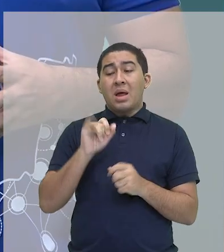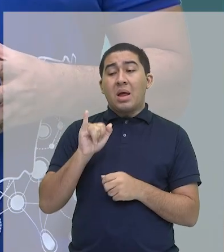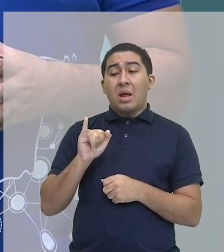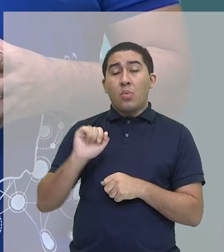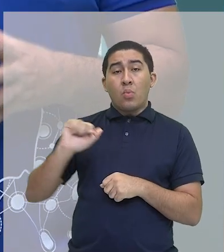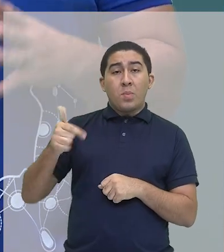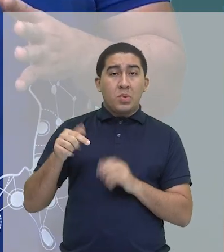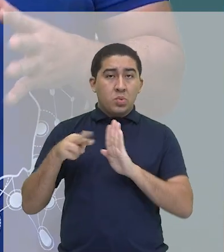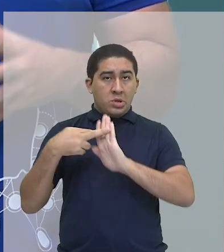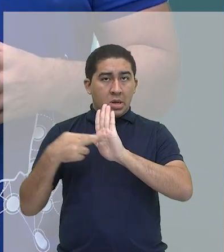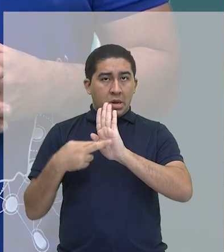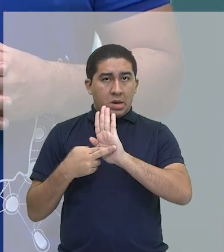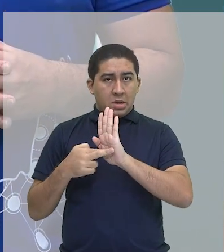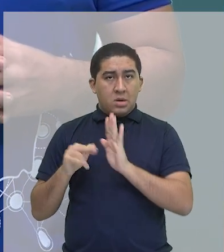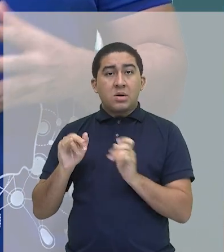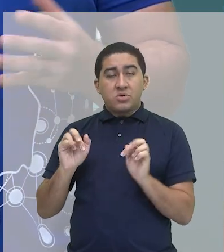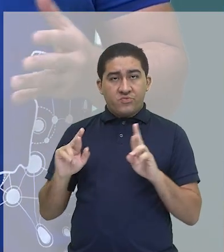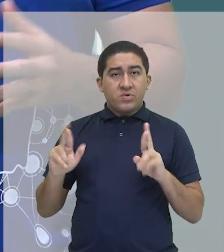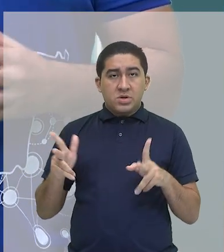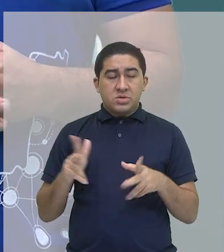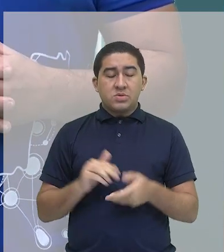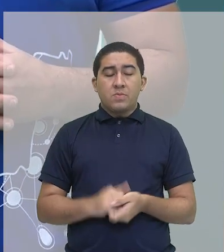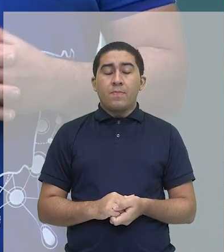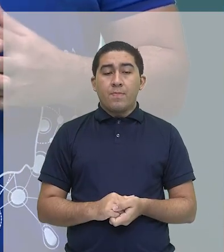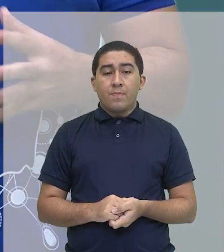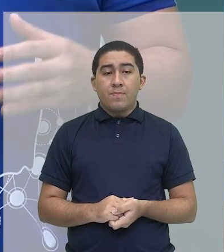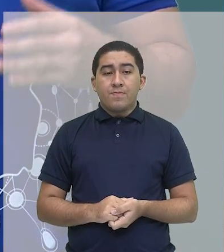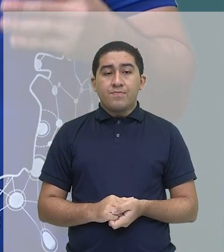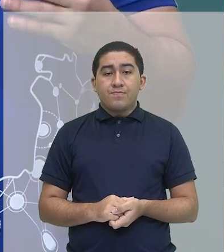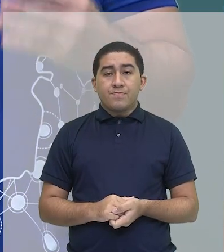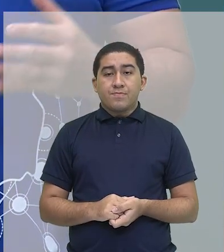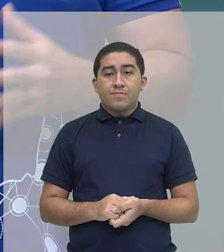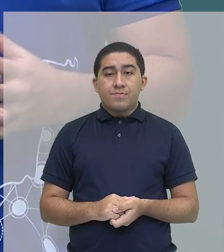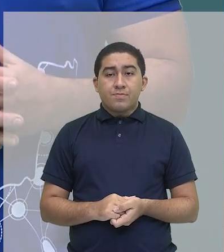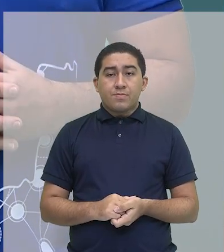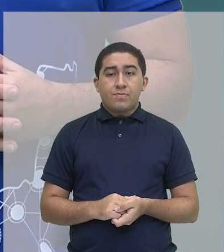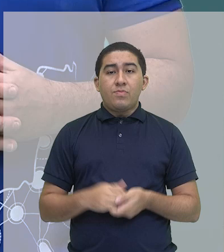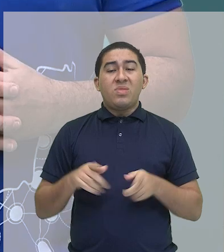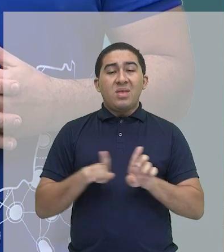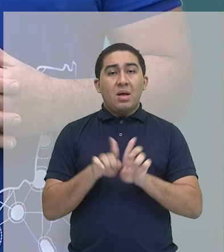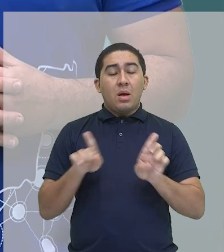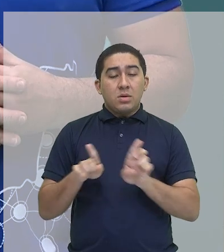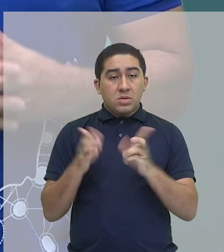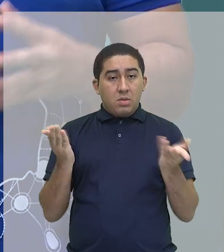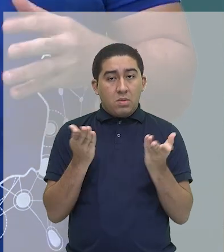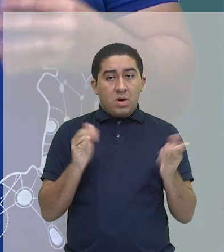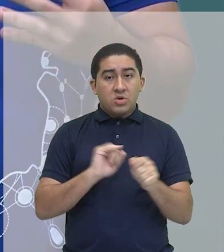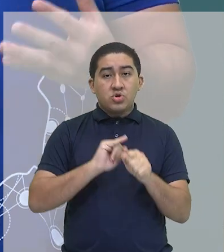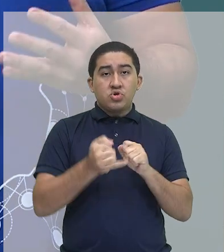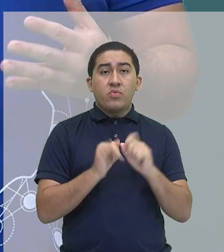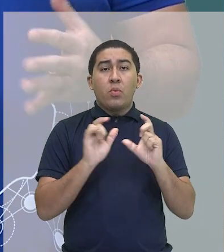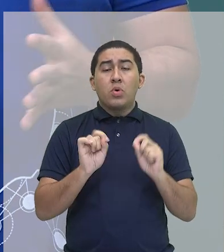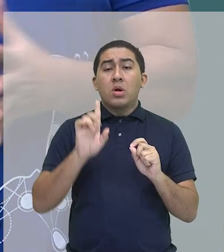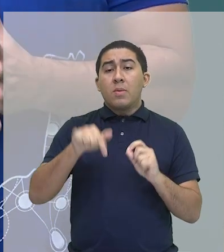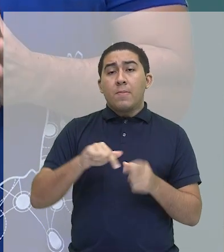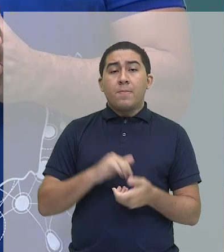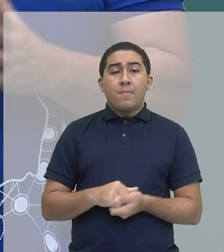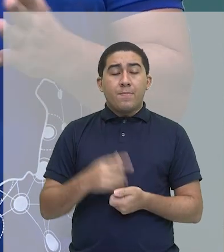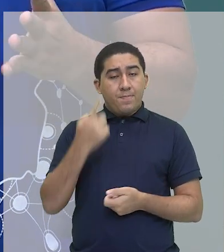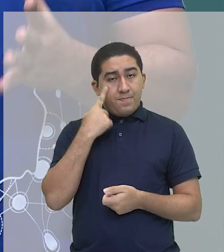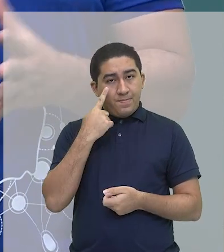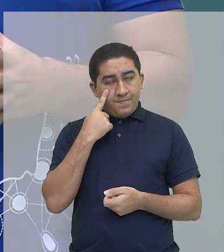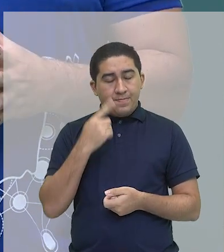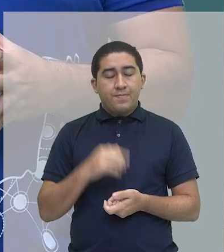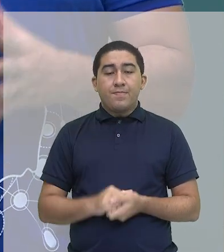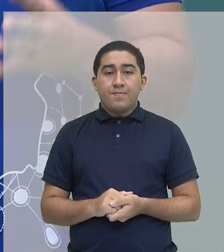ver um pouquinho mais na frente. Mas olha só, falando sobre comparative adjectives, o que eles são? Como eu falei